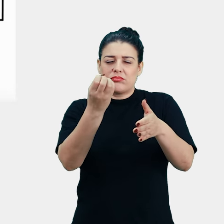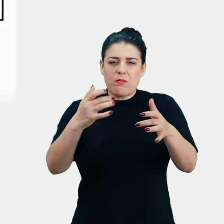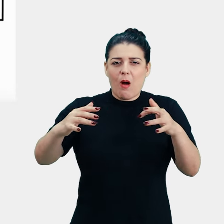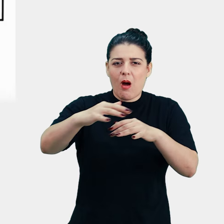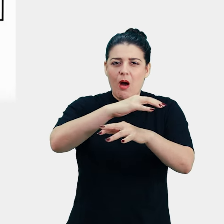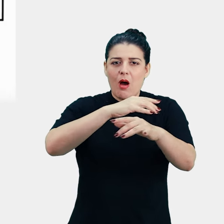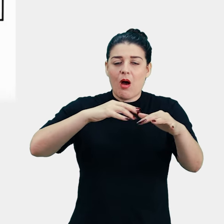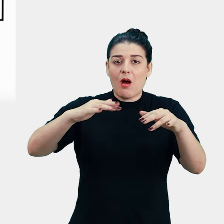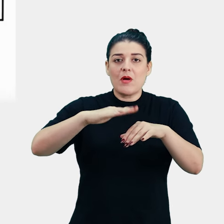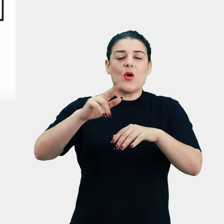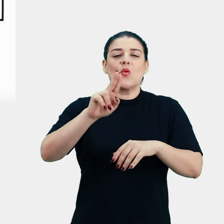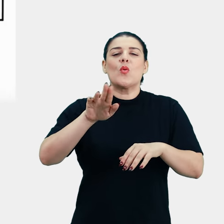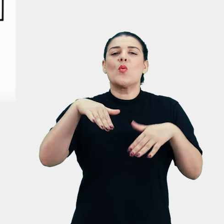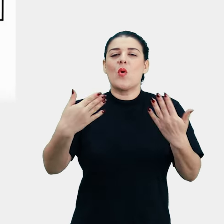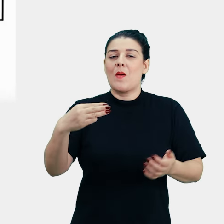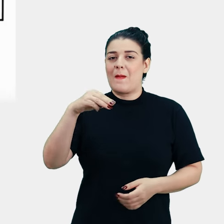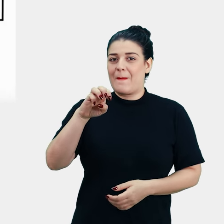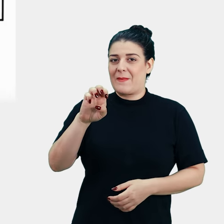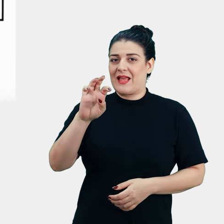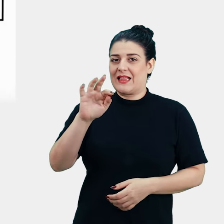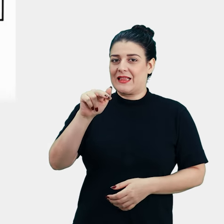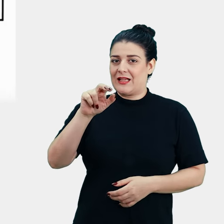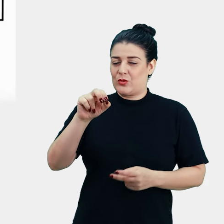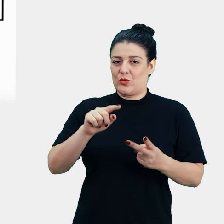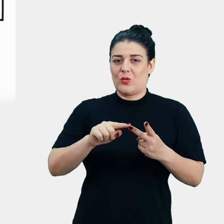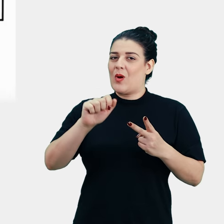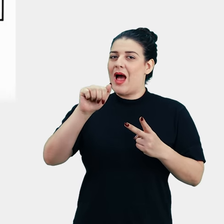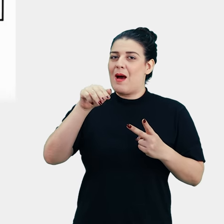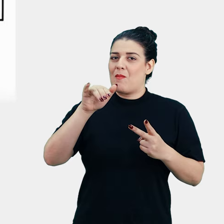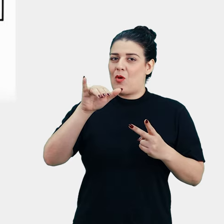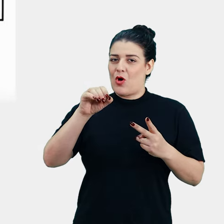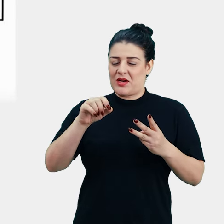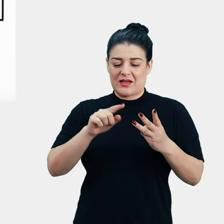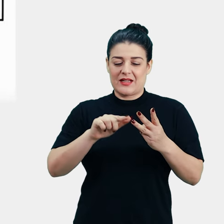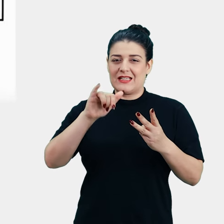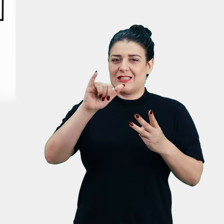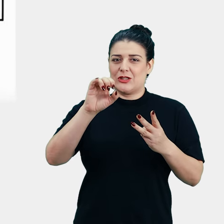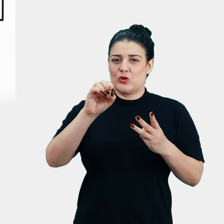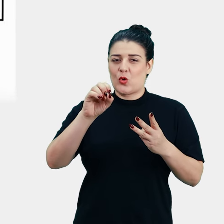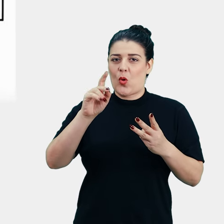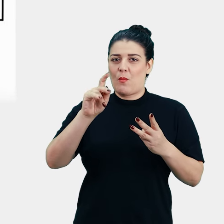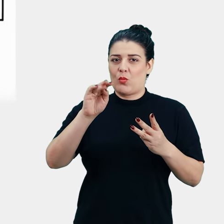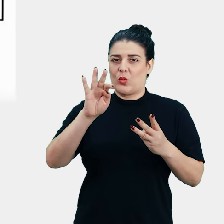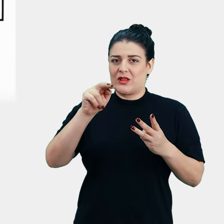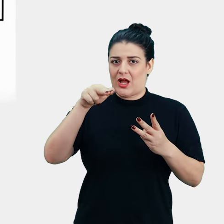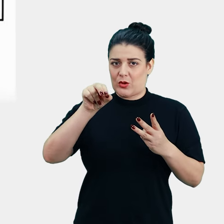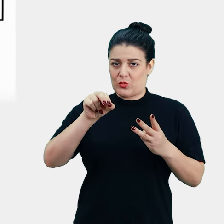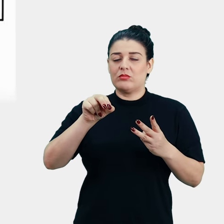reagentes, os mais comuns são metano, amônia, isobutano. E aí, pessoal,